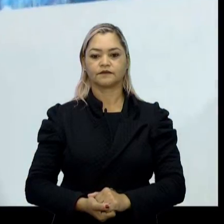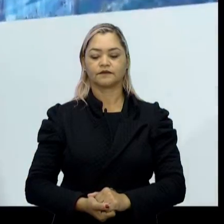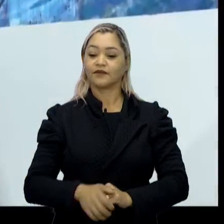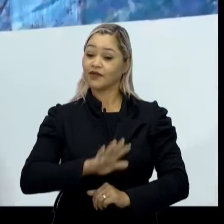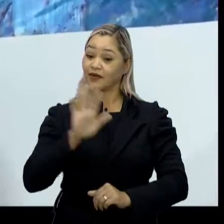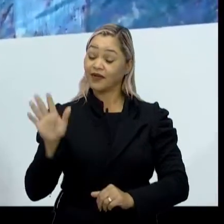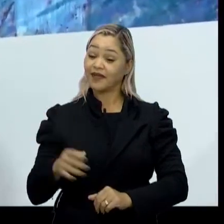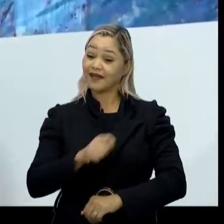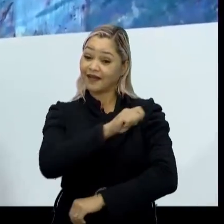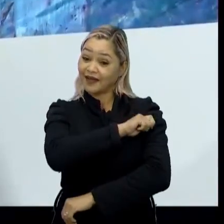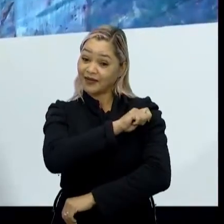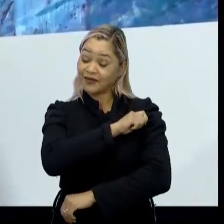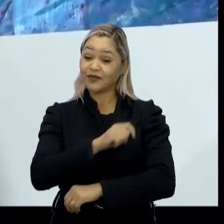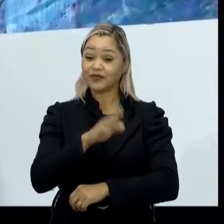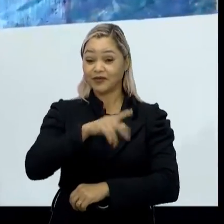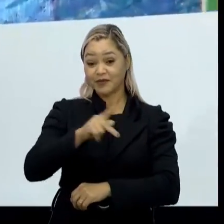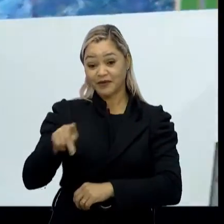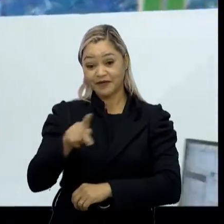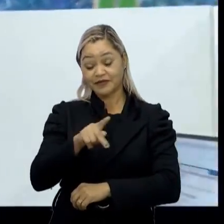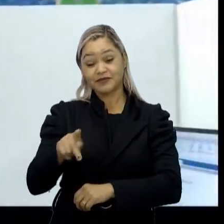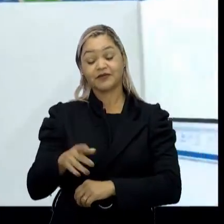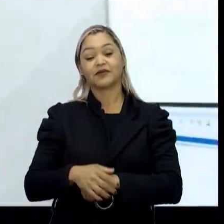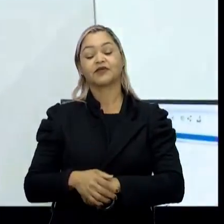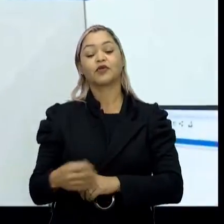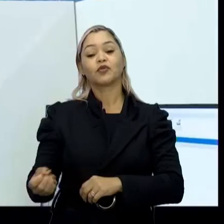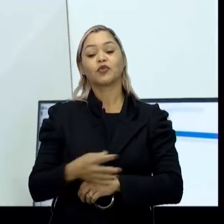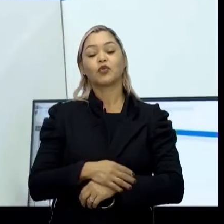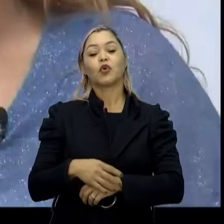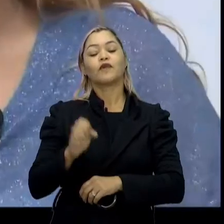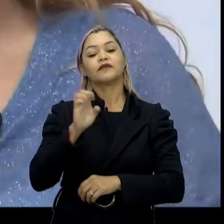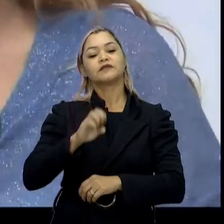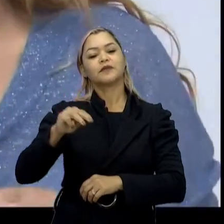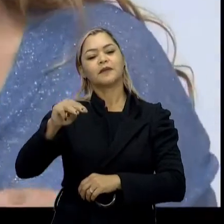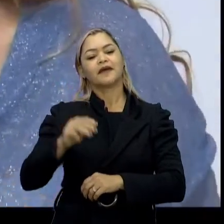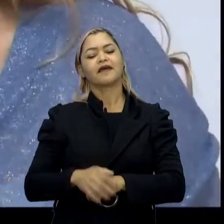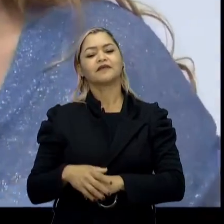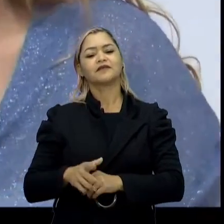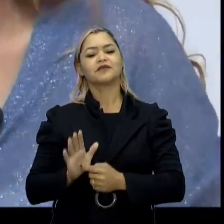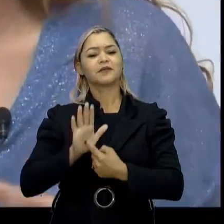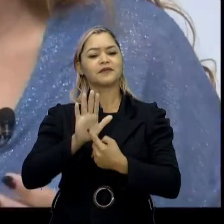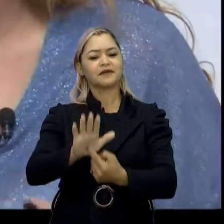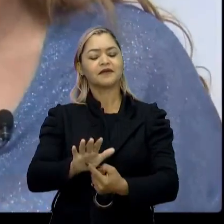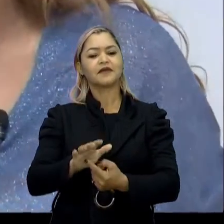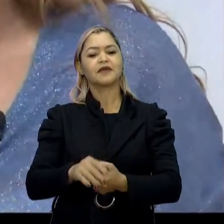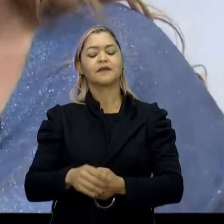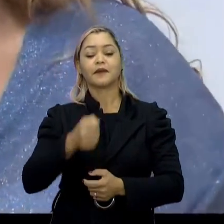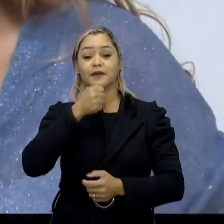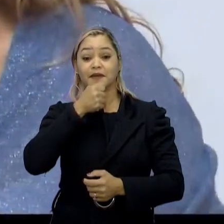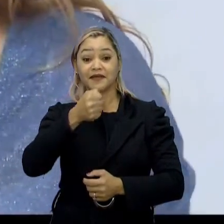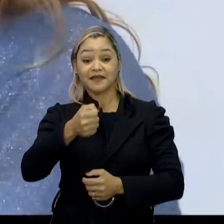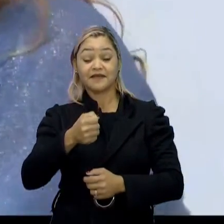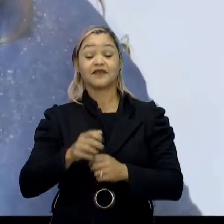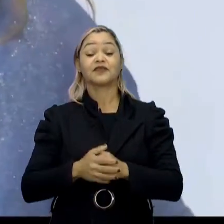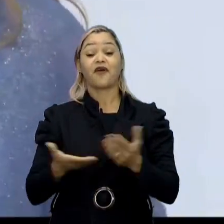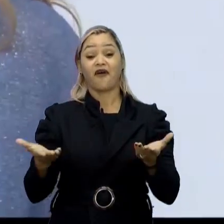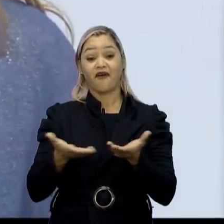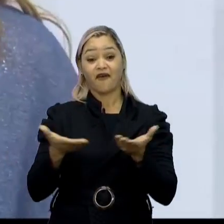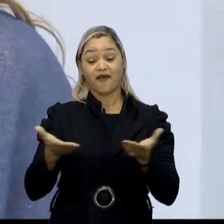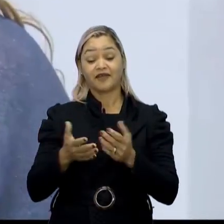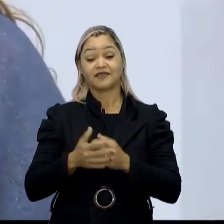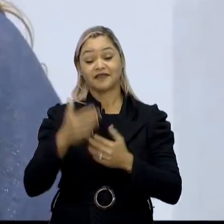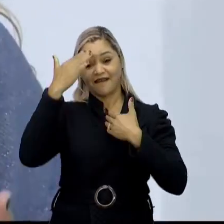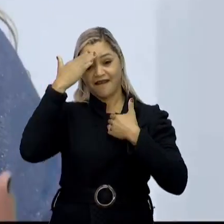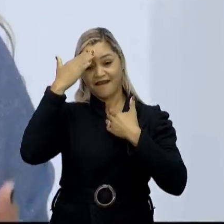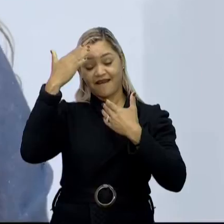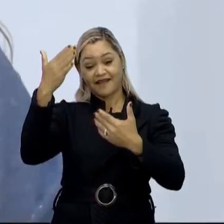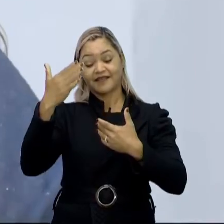Olá, estudantes e professores do novo ensino médio, estamos aqui para uma entrevista e hoje eu já